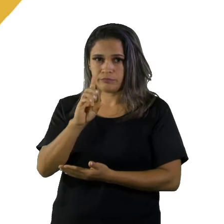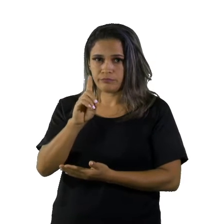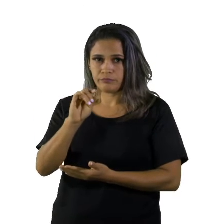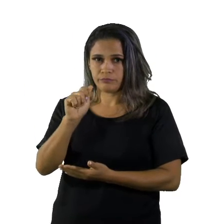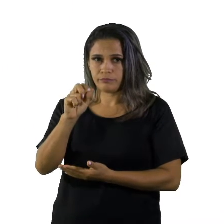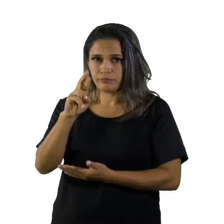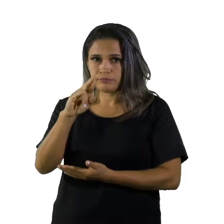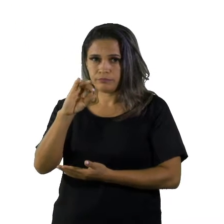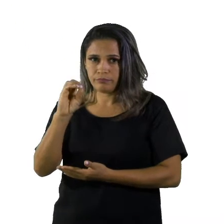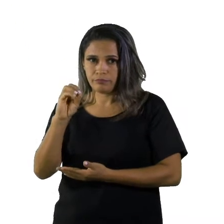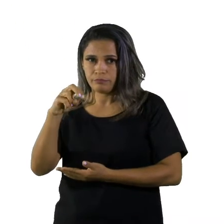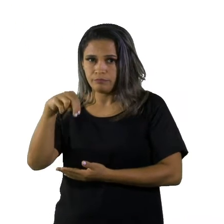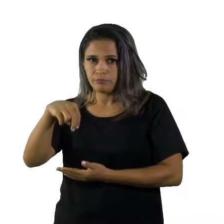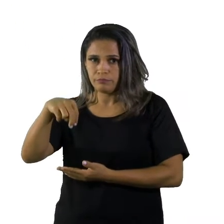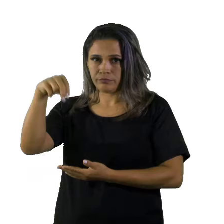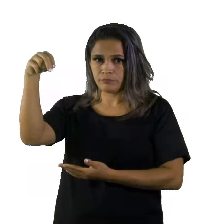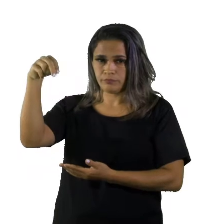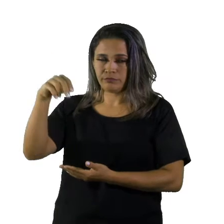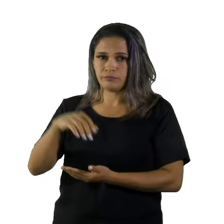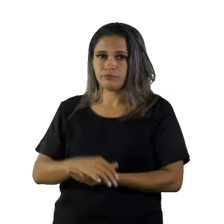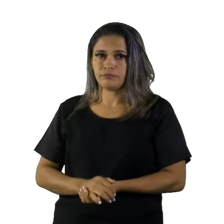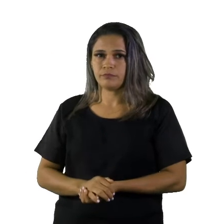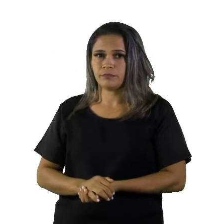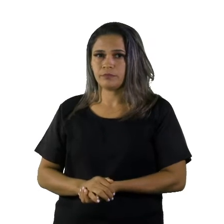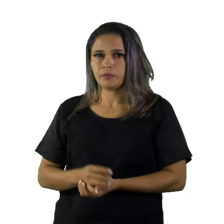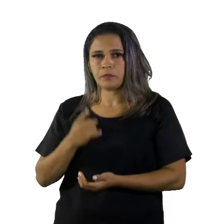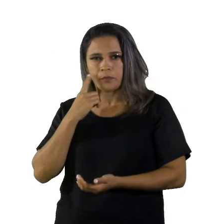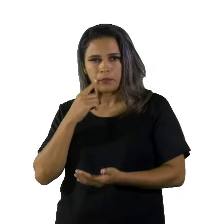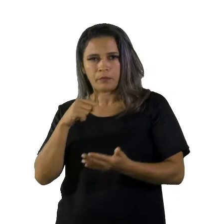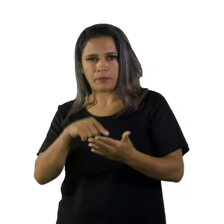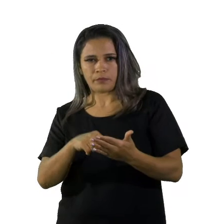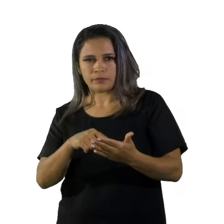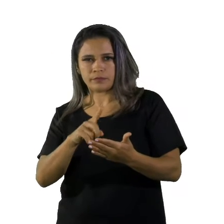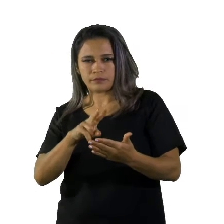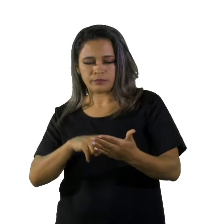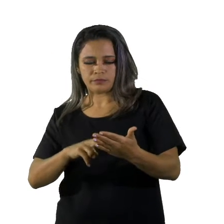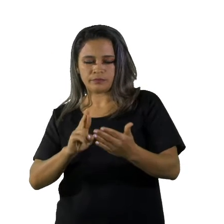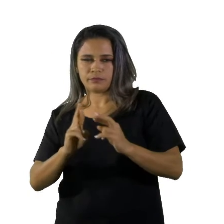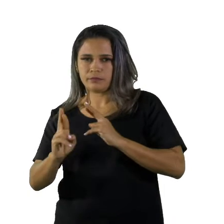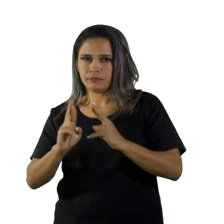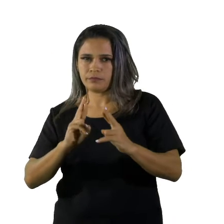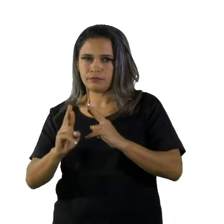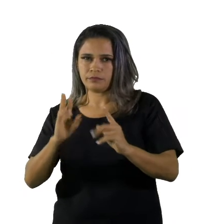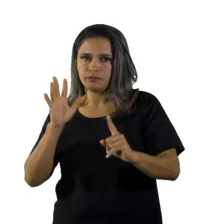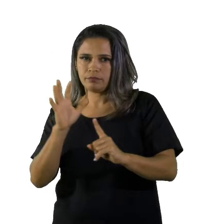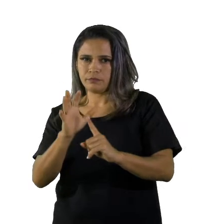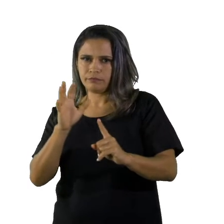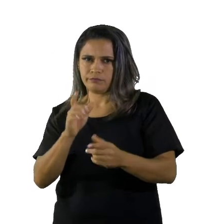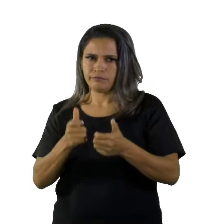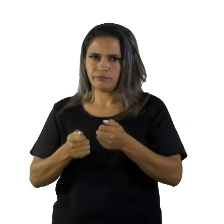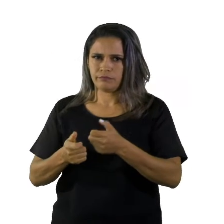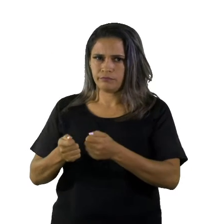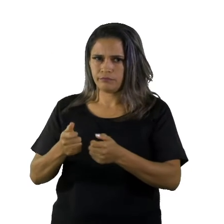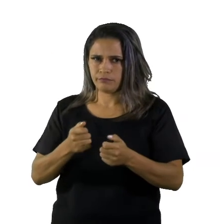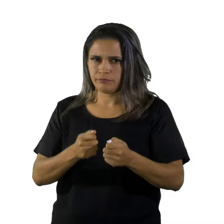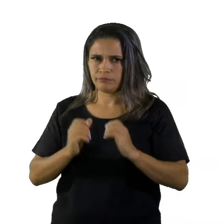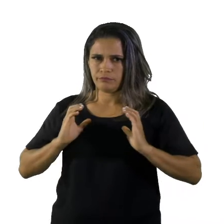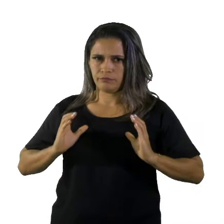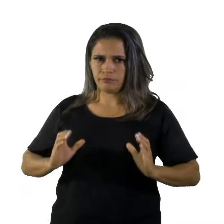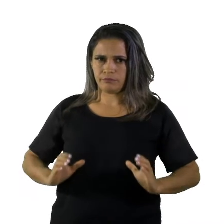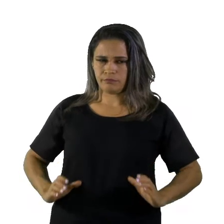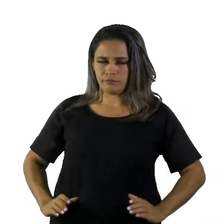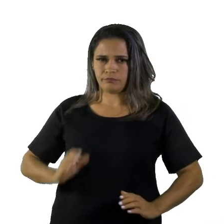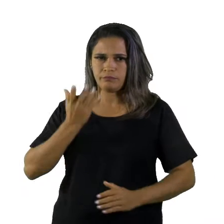Nordeste. Confira na íntegra a entrevista da especialista que fala sobre a relação e a influência dos games no comportamento